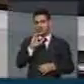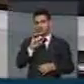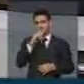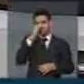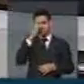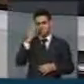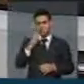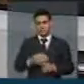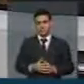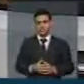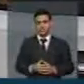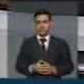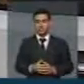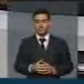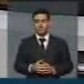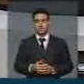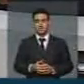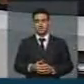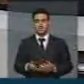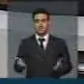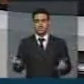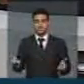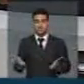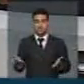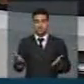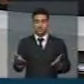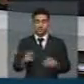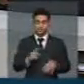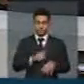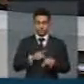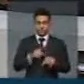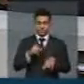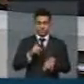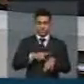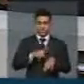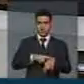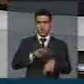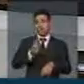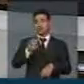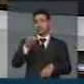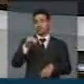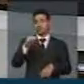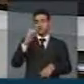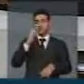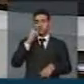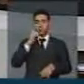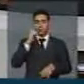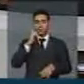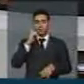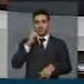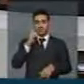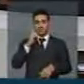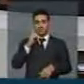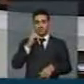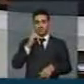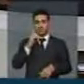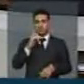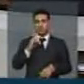obrigado a você concedo a palavra no período dos 3 minutos ao ilustre Deputado